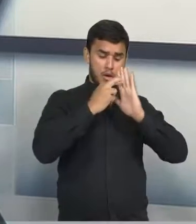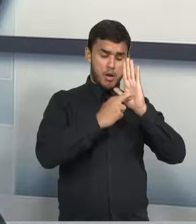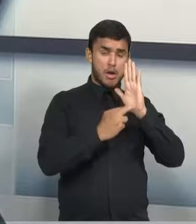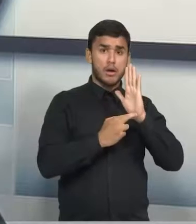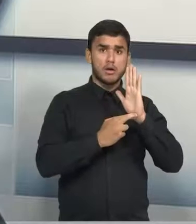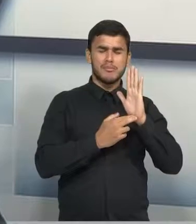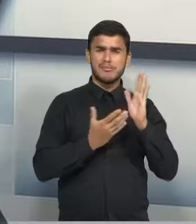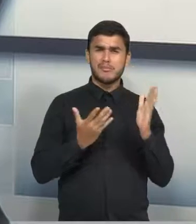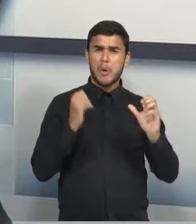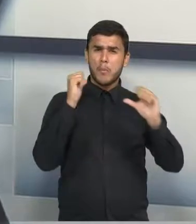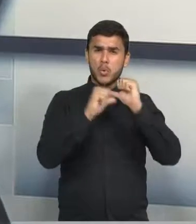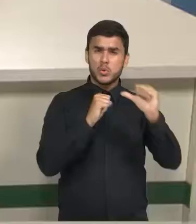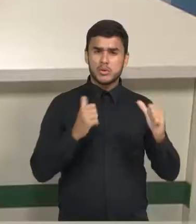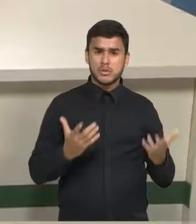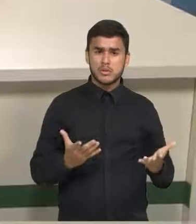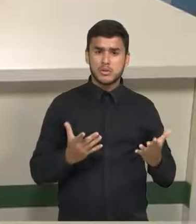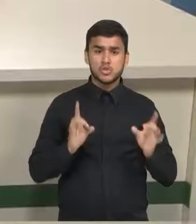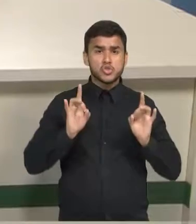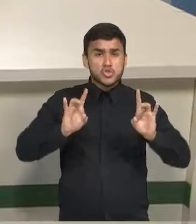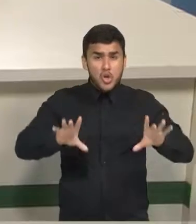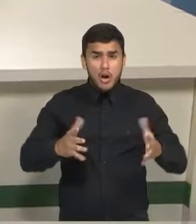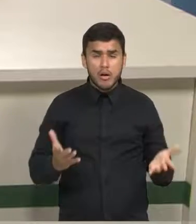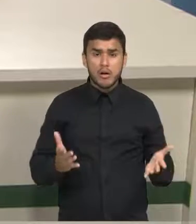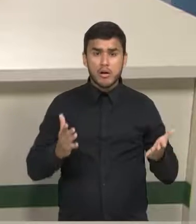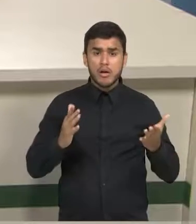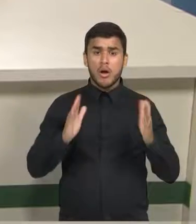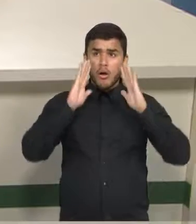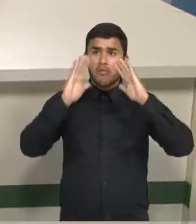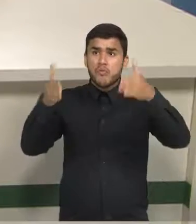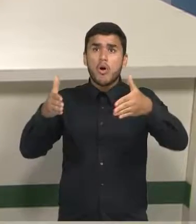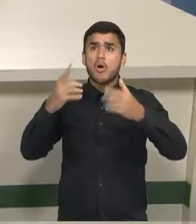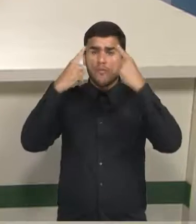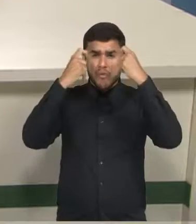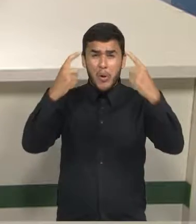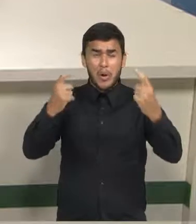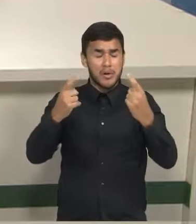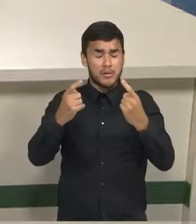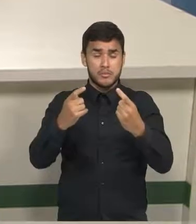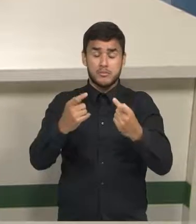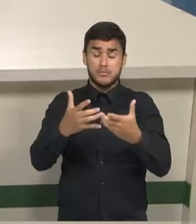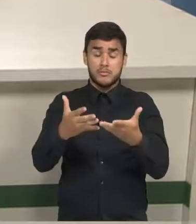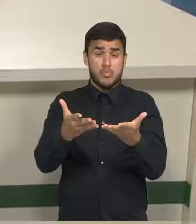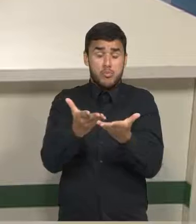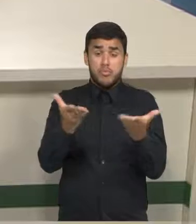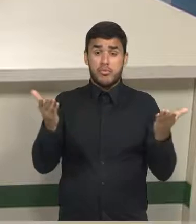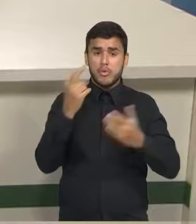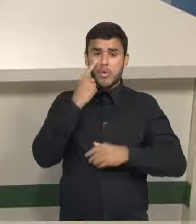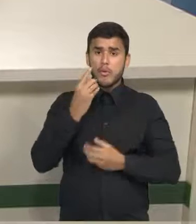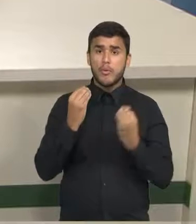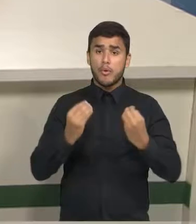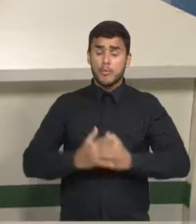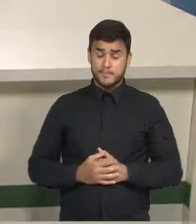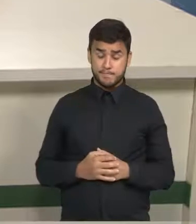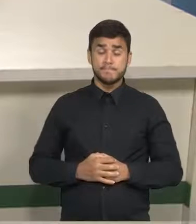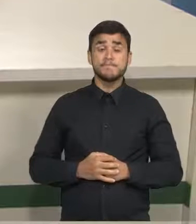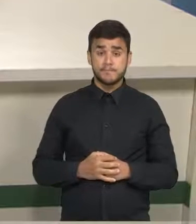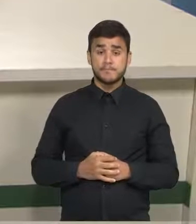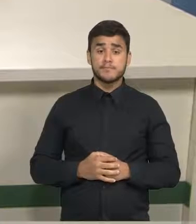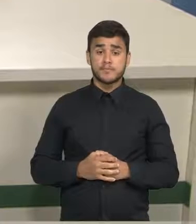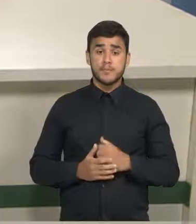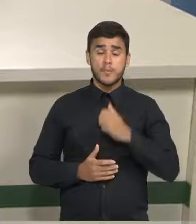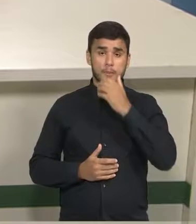Isso é verdade. Carlos, porque o presidente só fala em Previdência. Agora, ele deu uma declaração, e é importante eu colocar isso